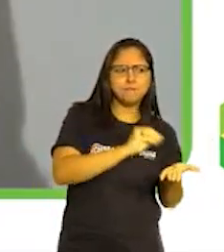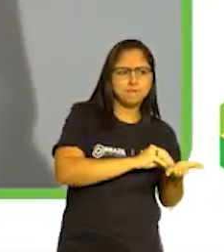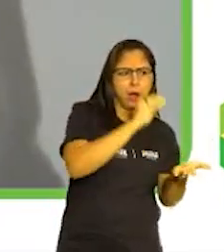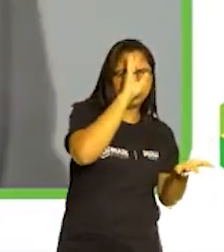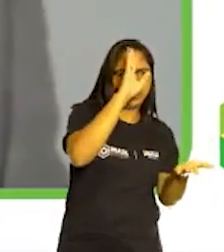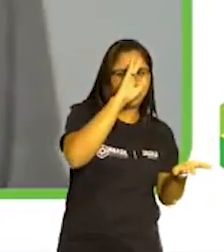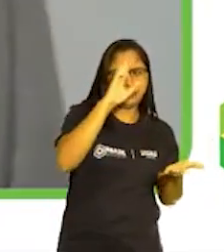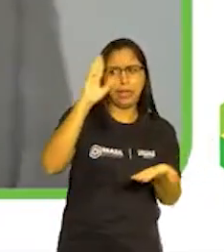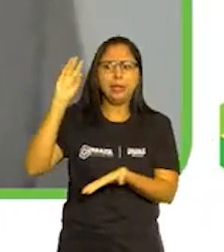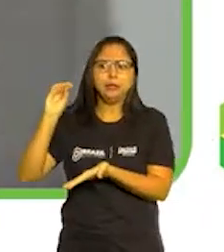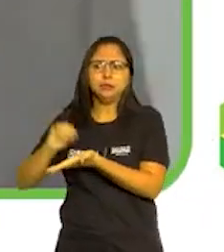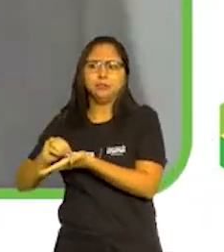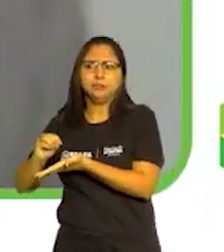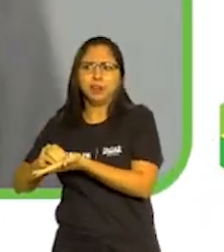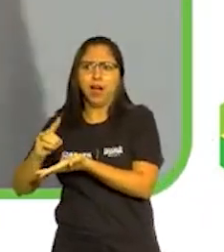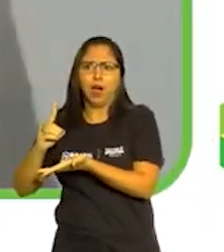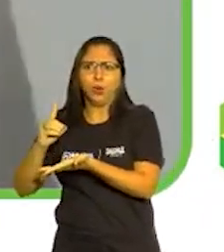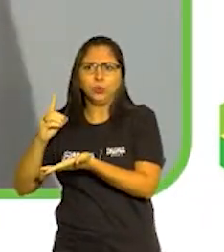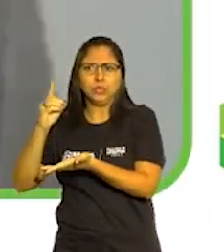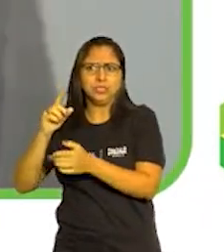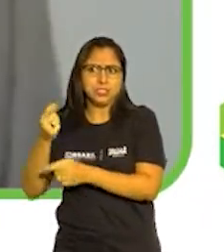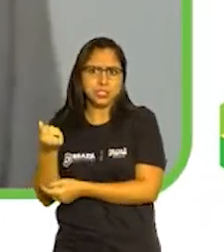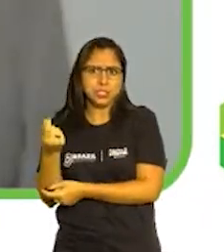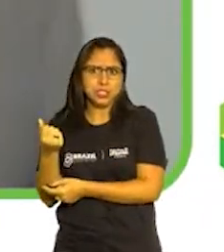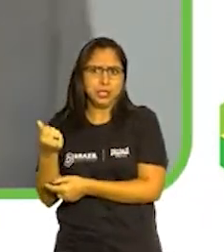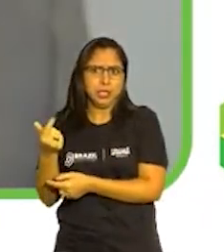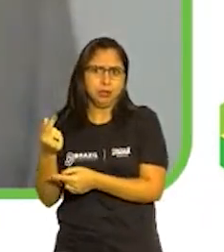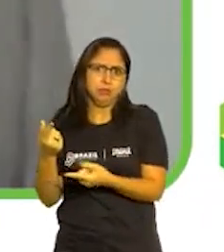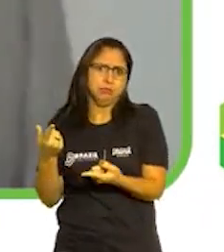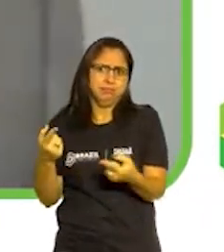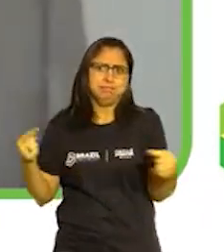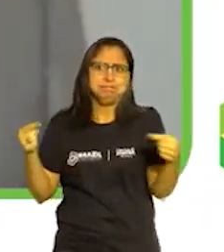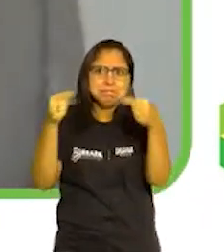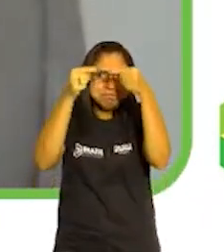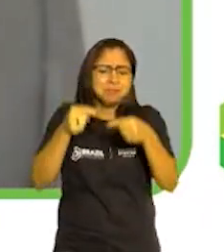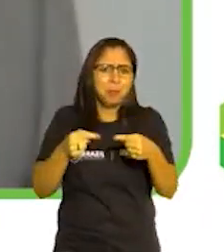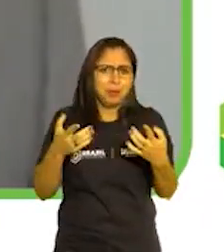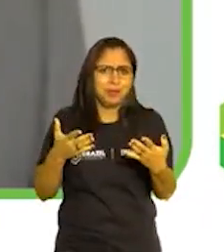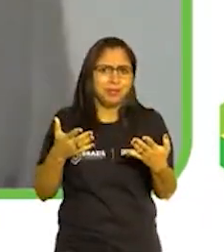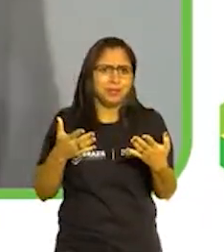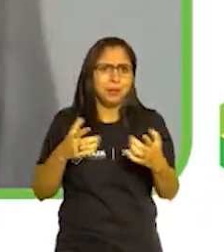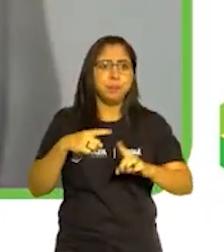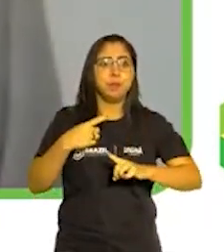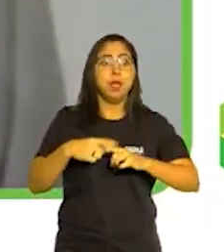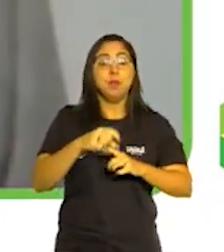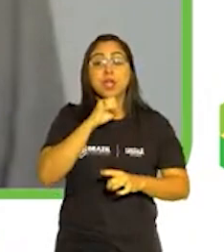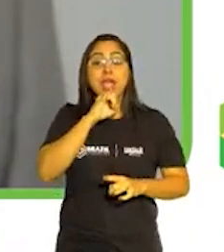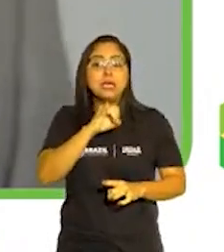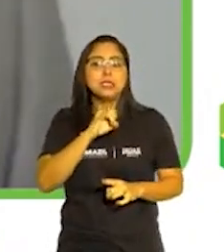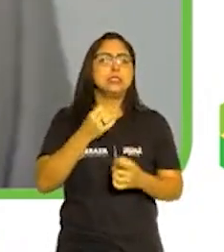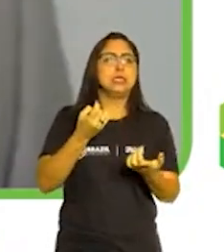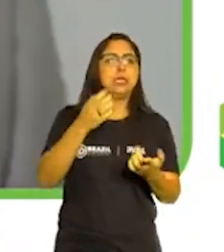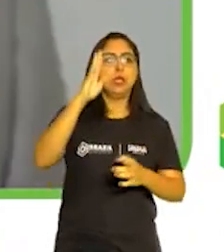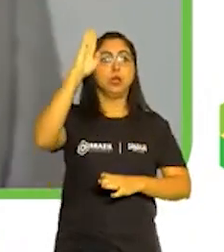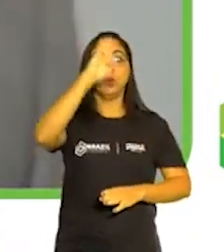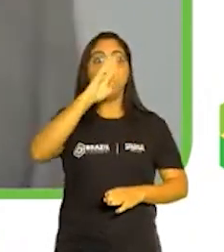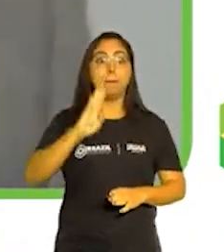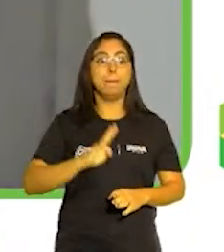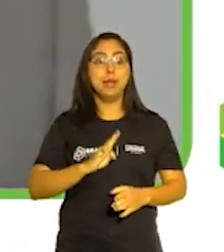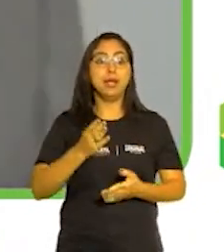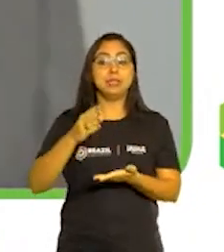investimentos que a gente tem que fazer. E aí, o que vai acontecer? O mundo inteiro vai querer investir no Brasil, porque o Brasil tem